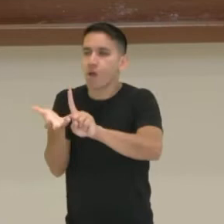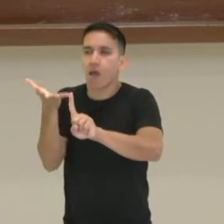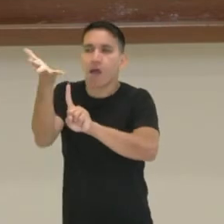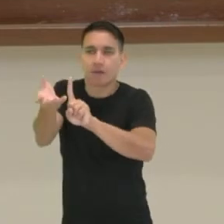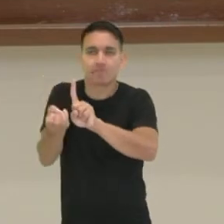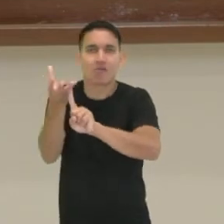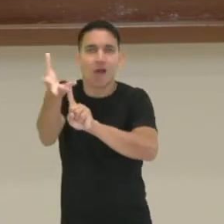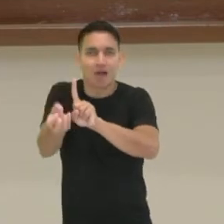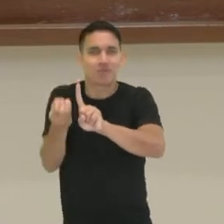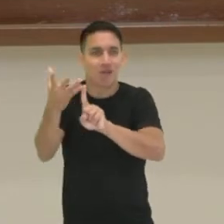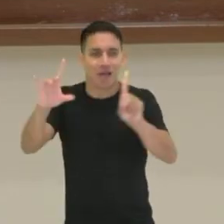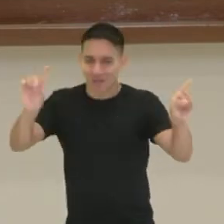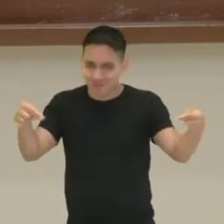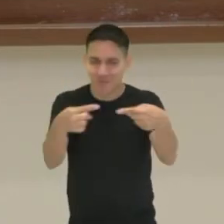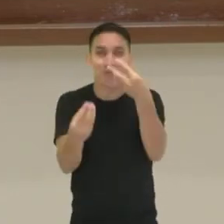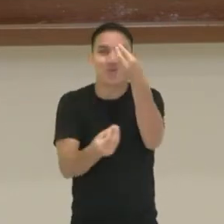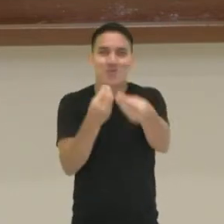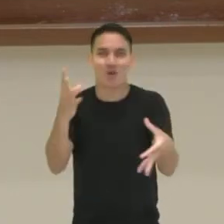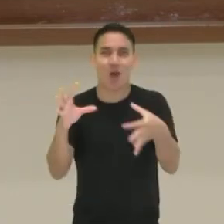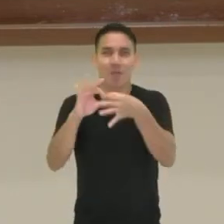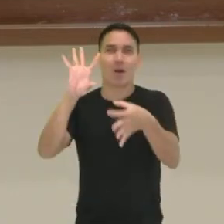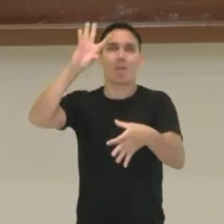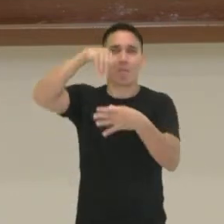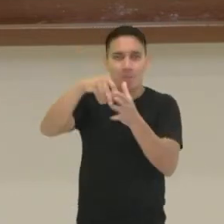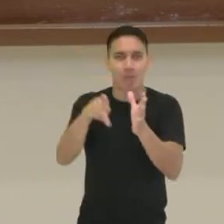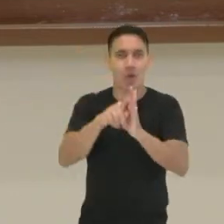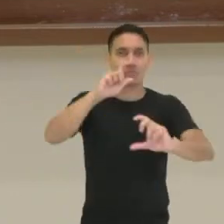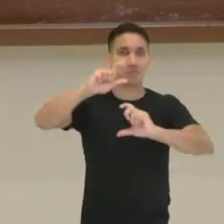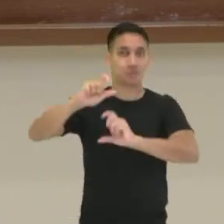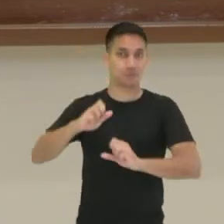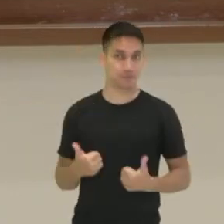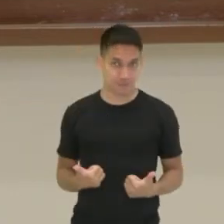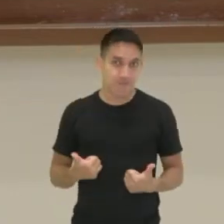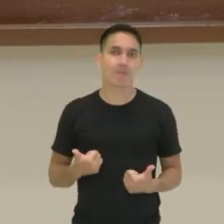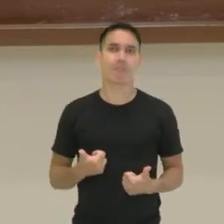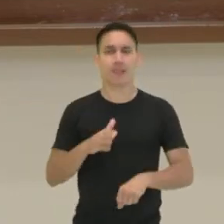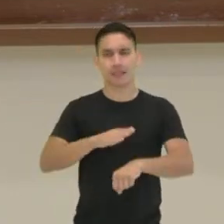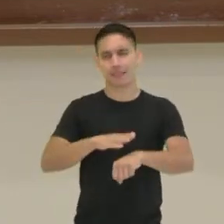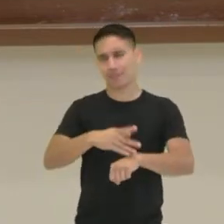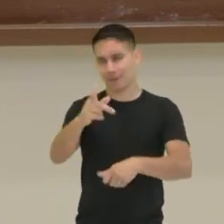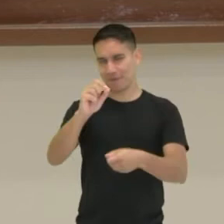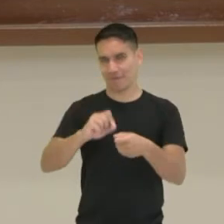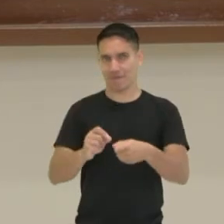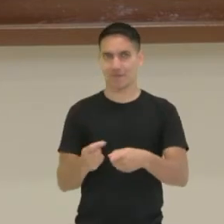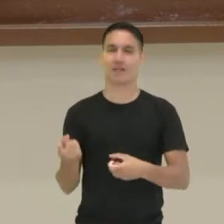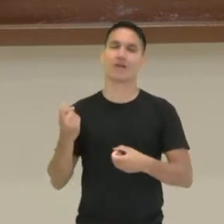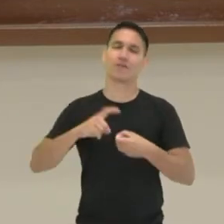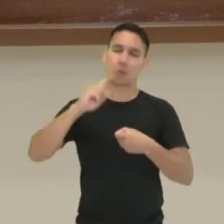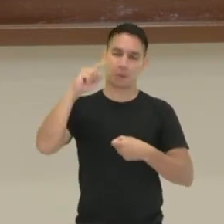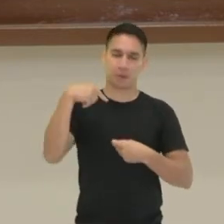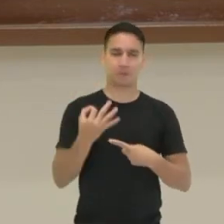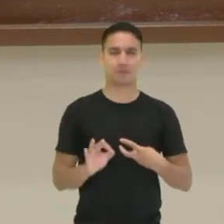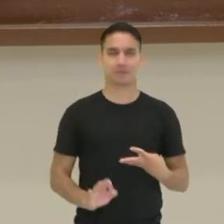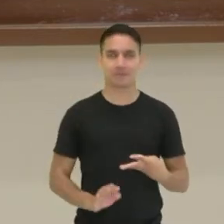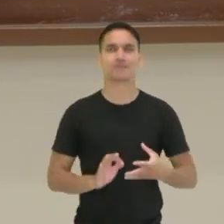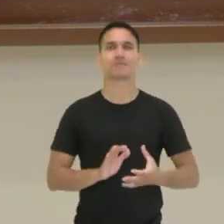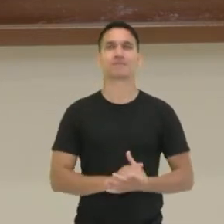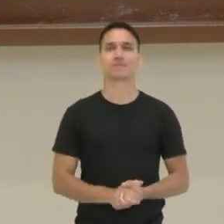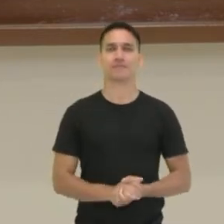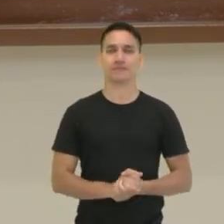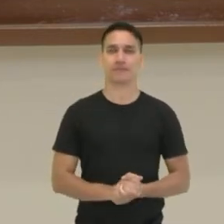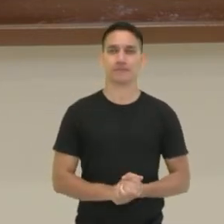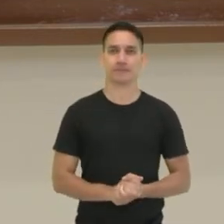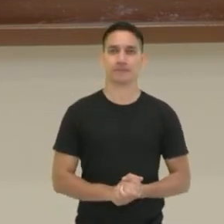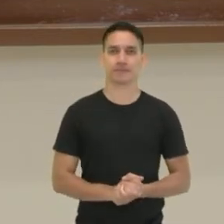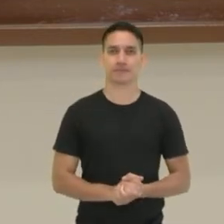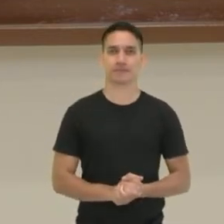elementos constituintes aí das histórias em quadrinhos, ok? Então, um tempinho aí para vocês refletirem e escreverem, dando conta de